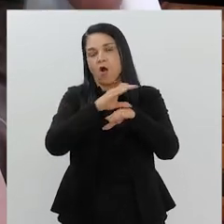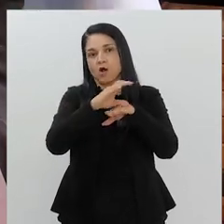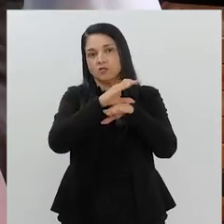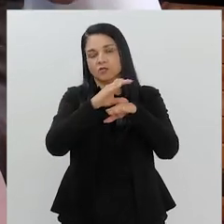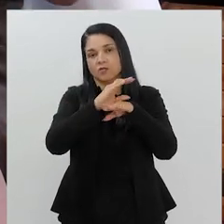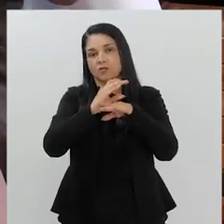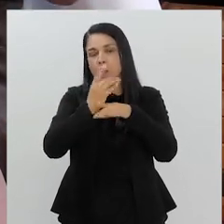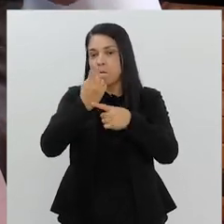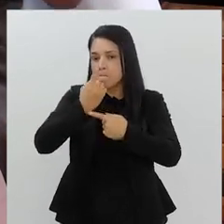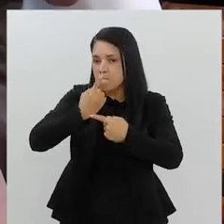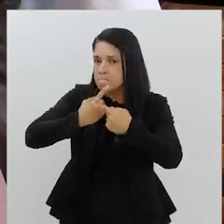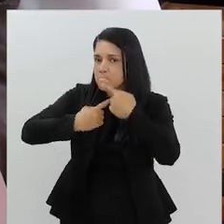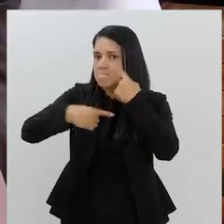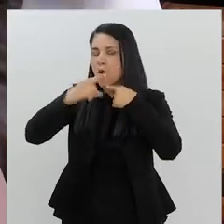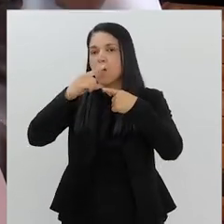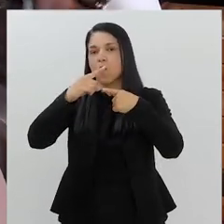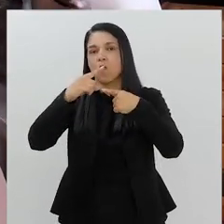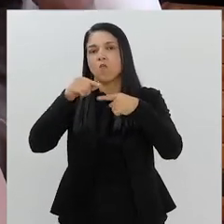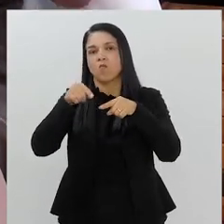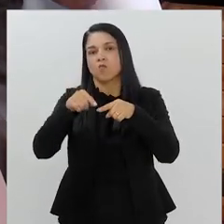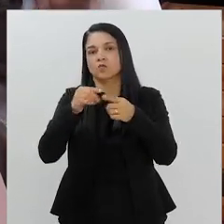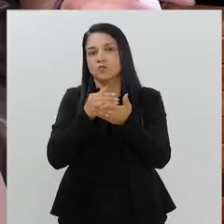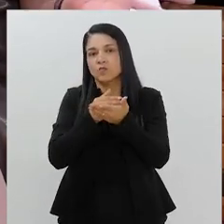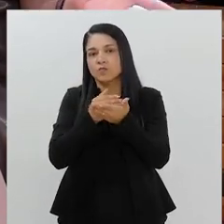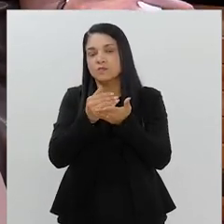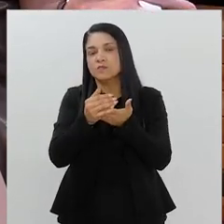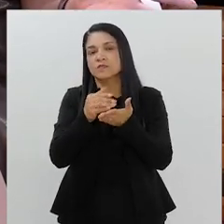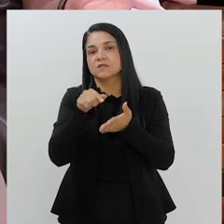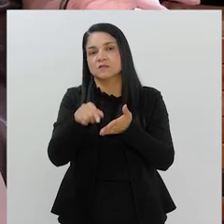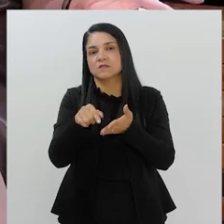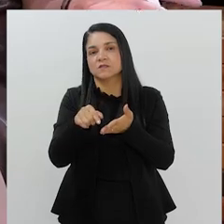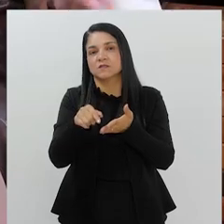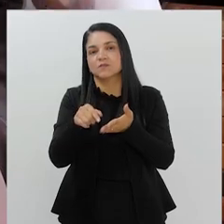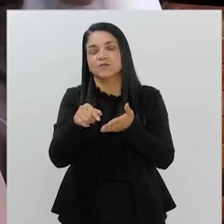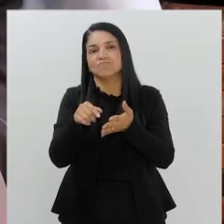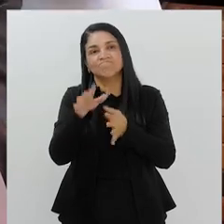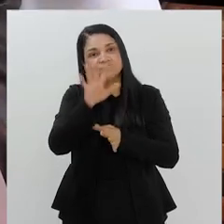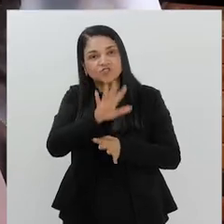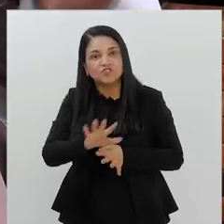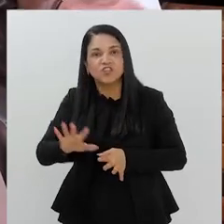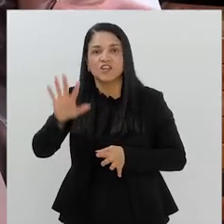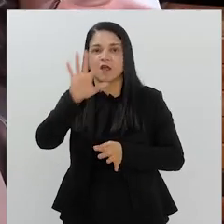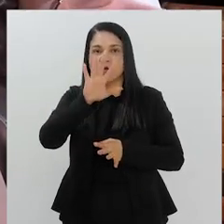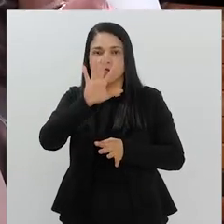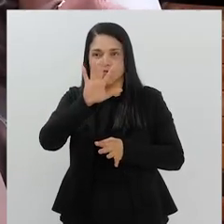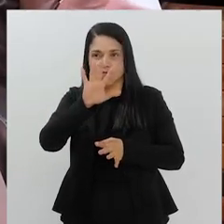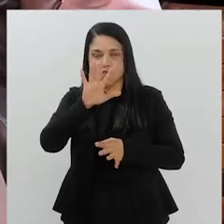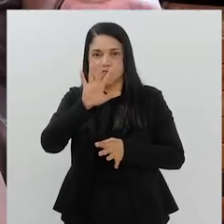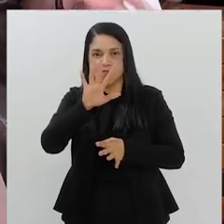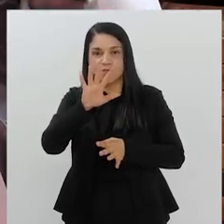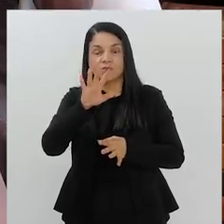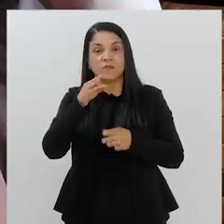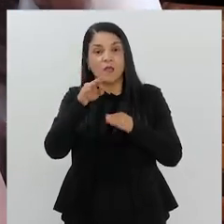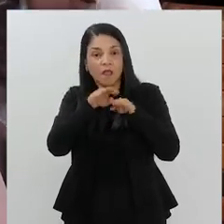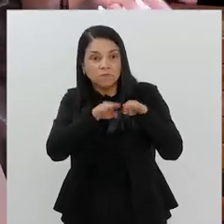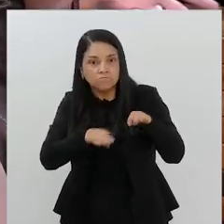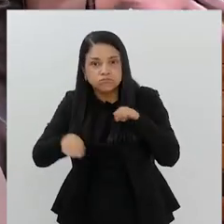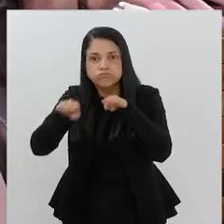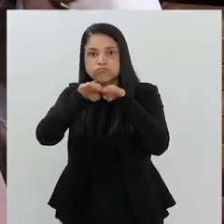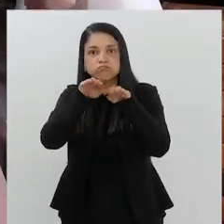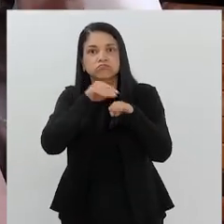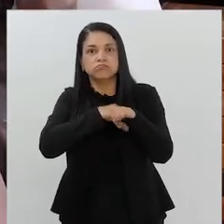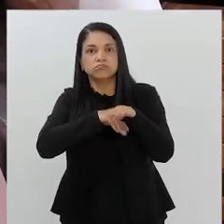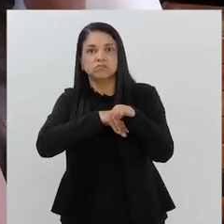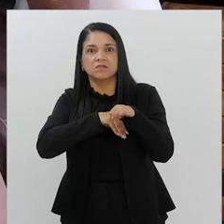deu um salto enorme que é o que a gente fala do princípio da isonomia da da da isonomia de uma forma mais Ampla e a equiparação